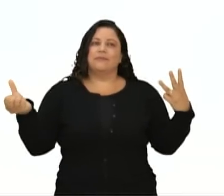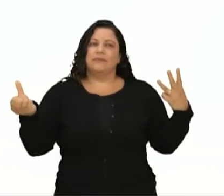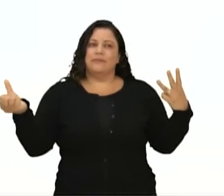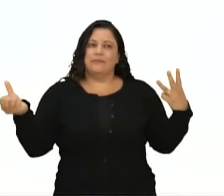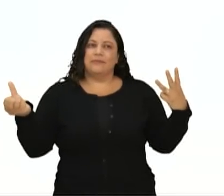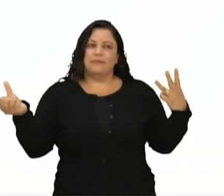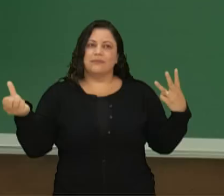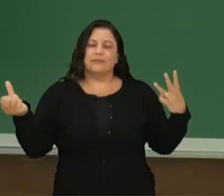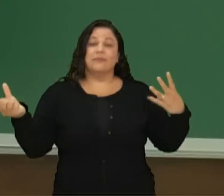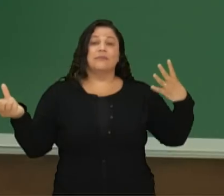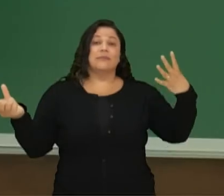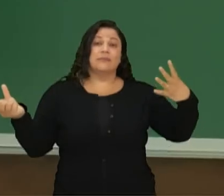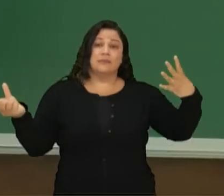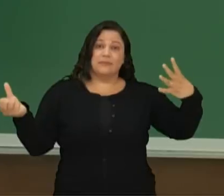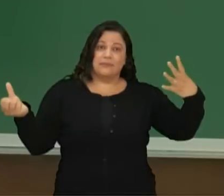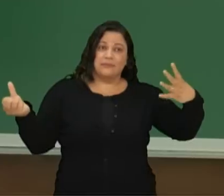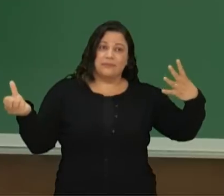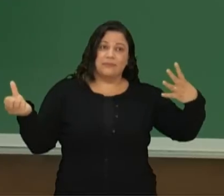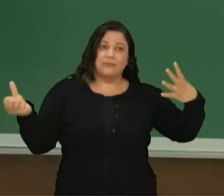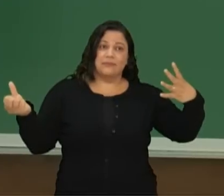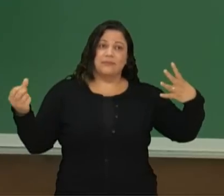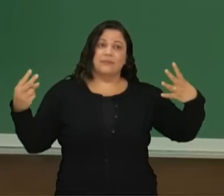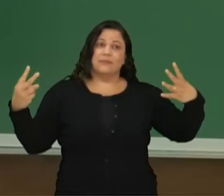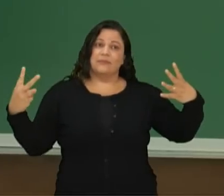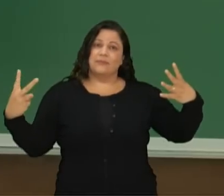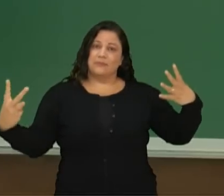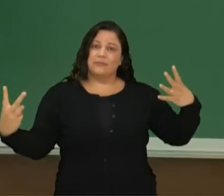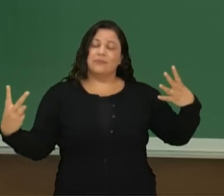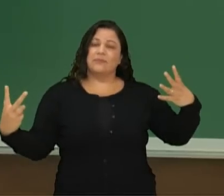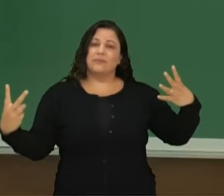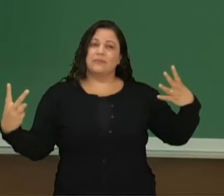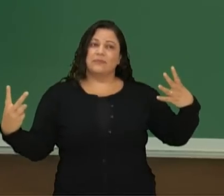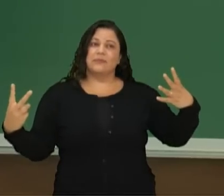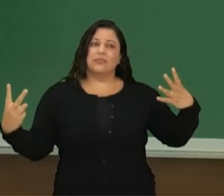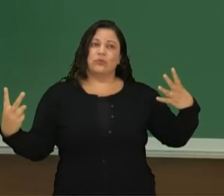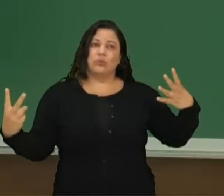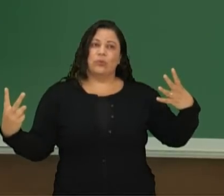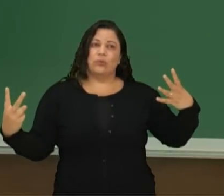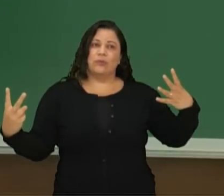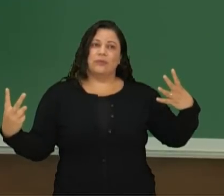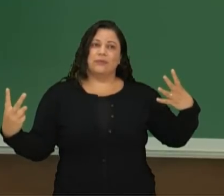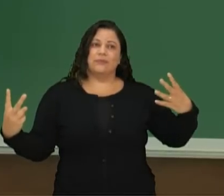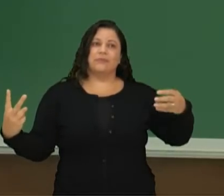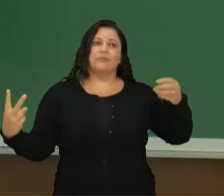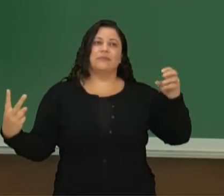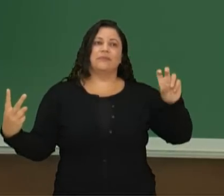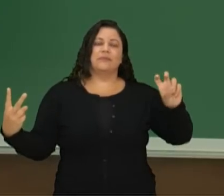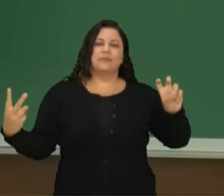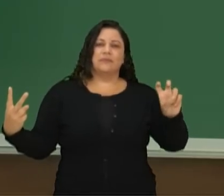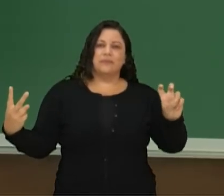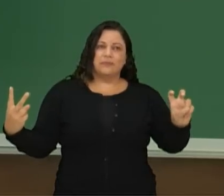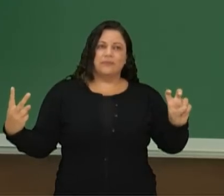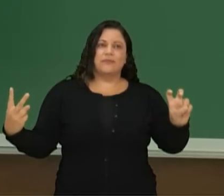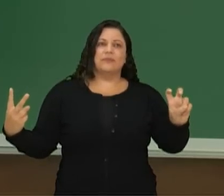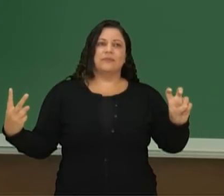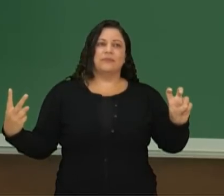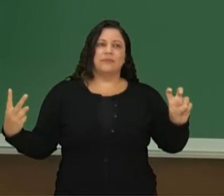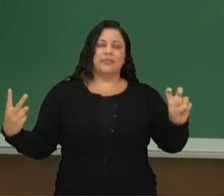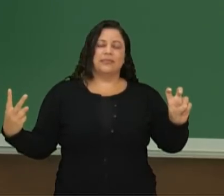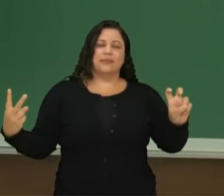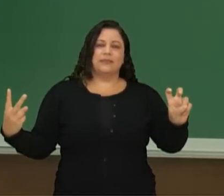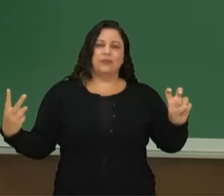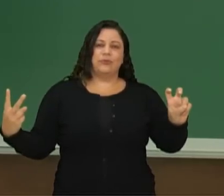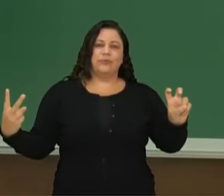6 trabalhadores sofreram 4 acidentes. E 2 trabalhadores